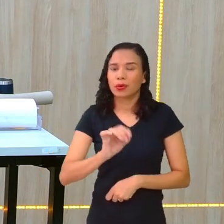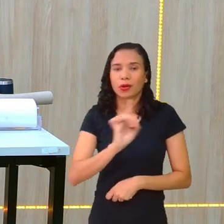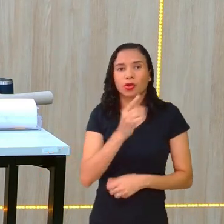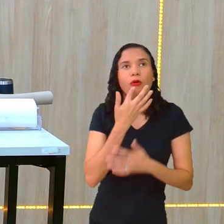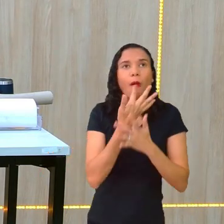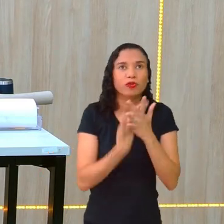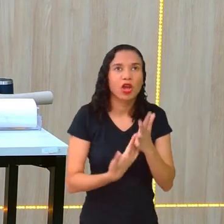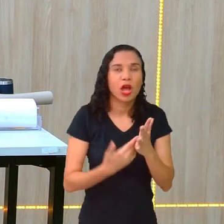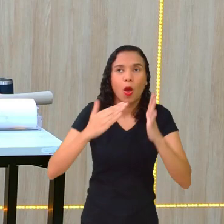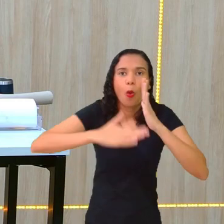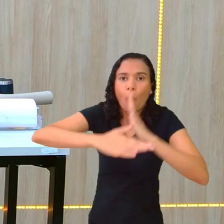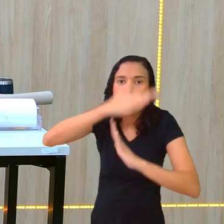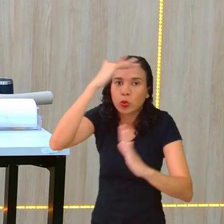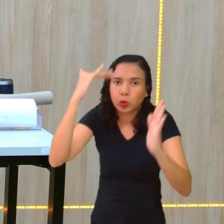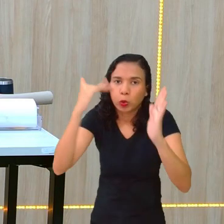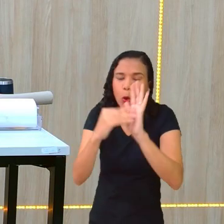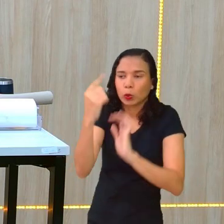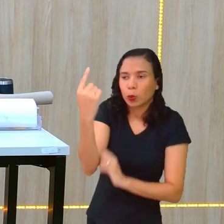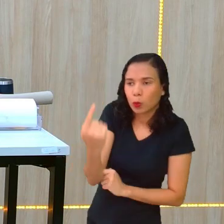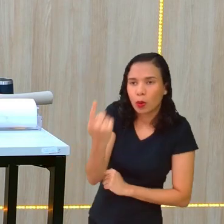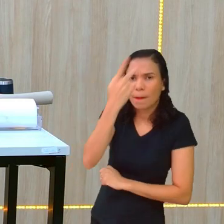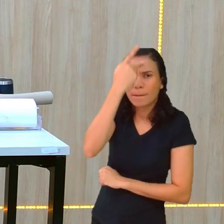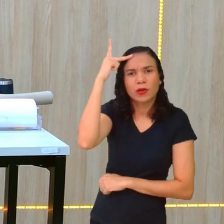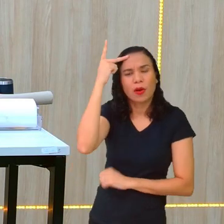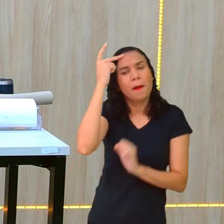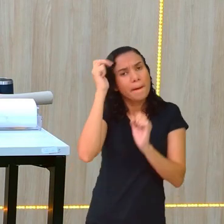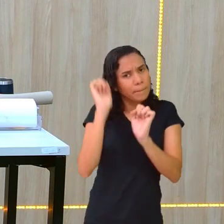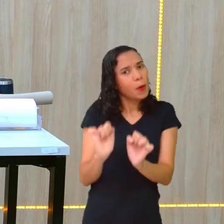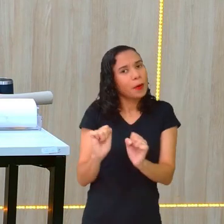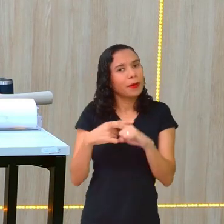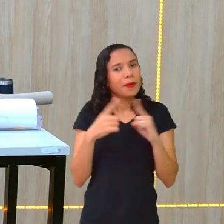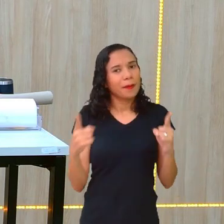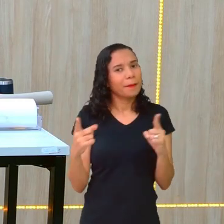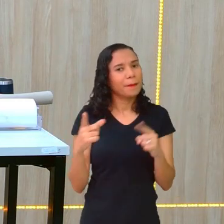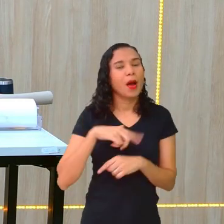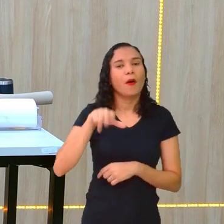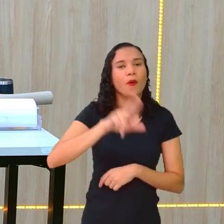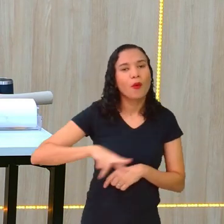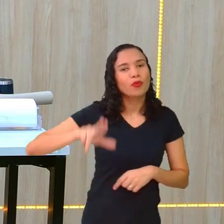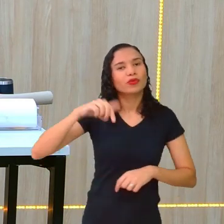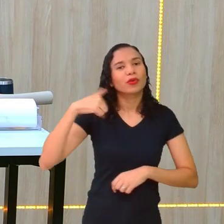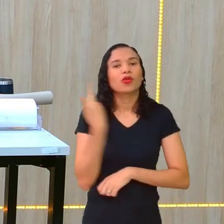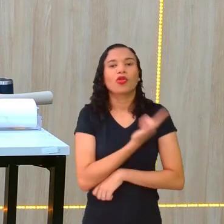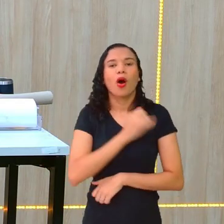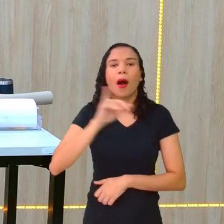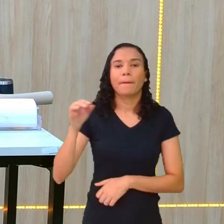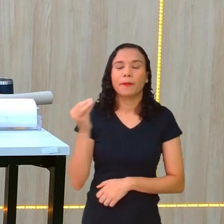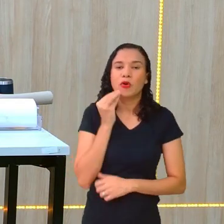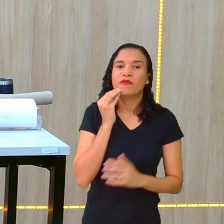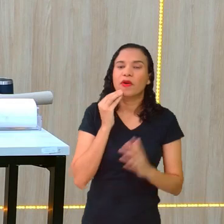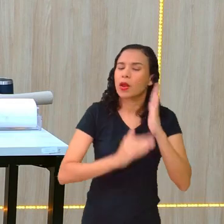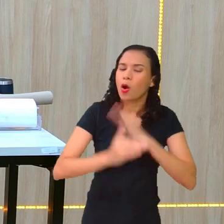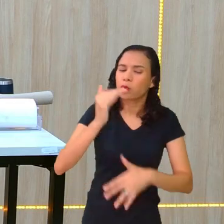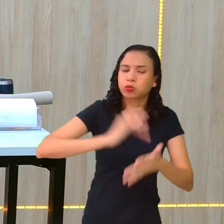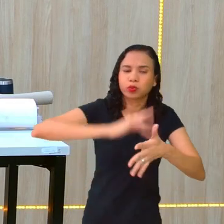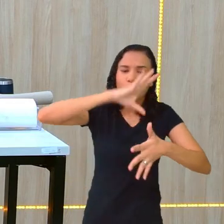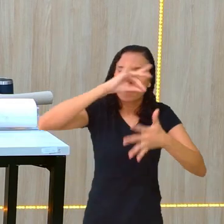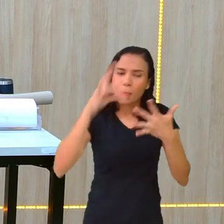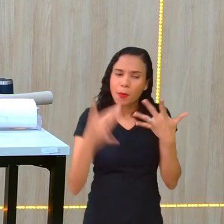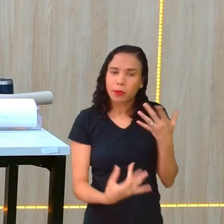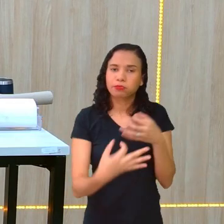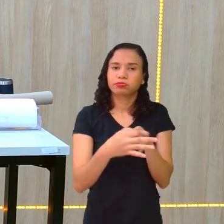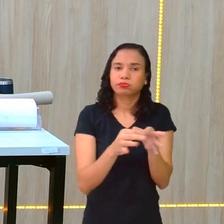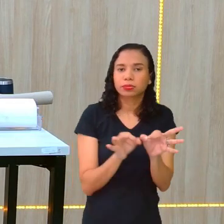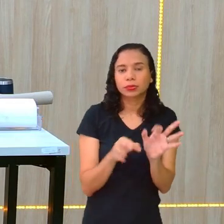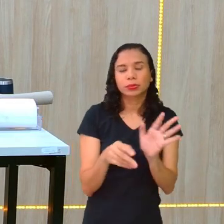vai todo doar para uma pessoa só. Pode até ir. Mas a tendência é aproveitar todas as células,